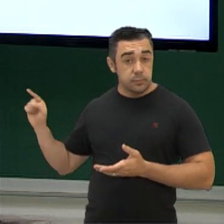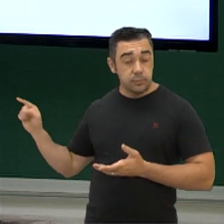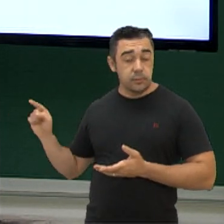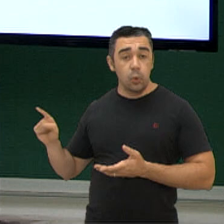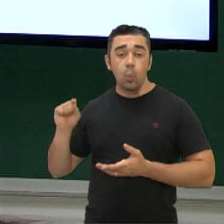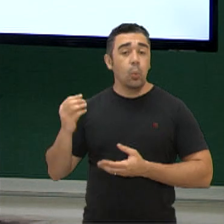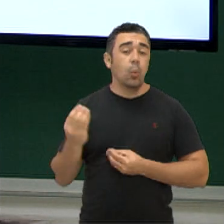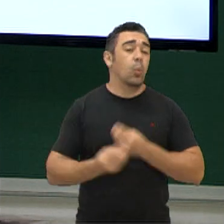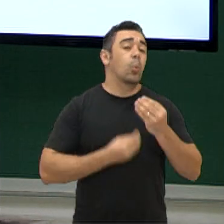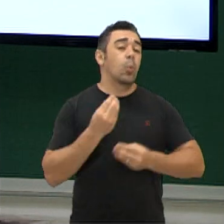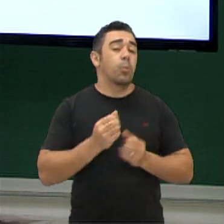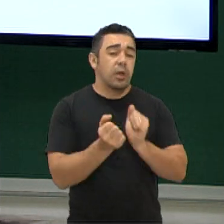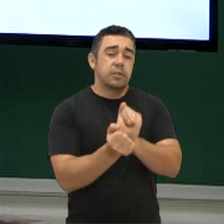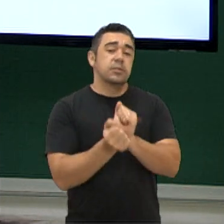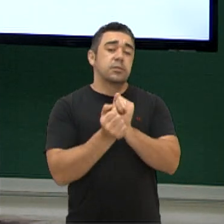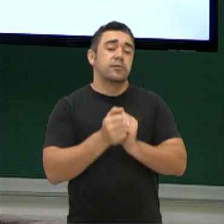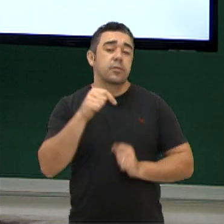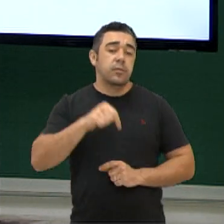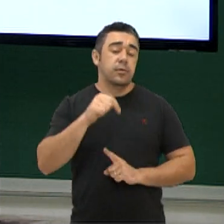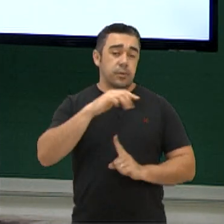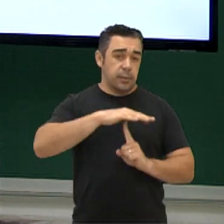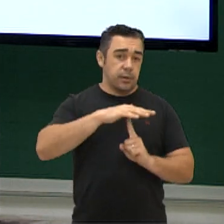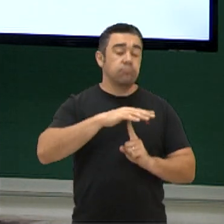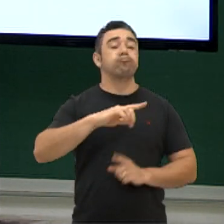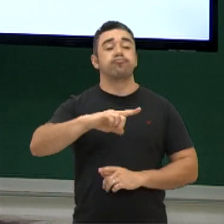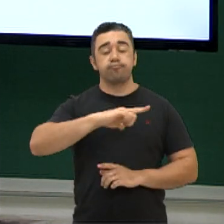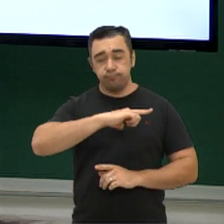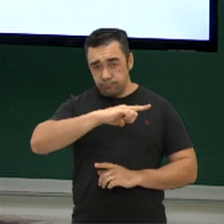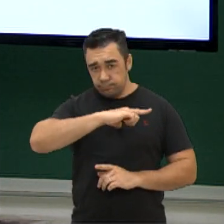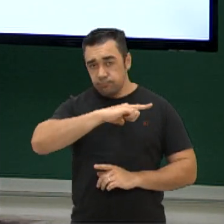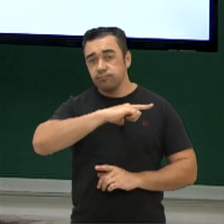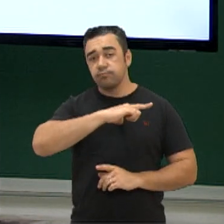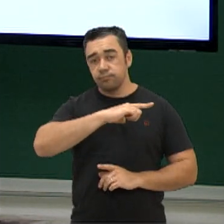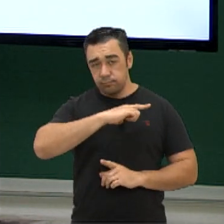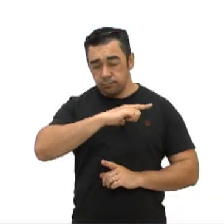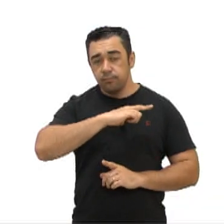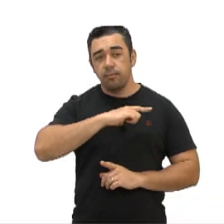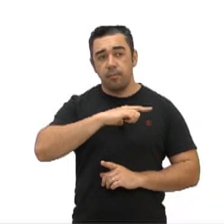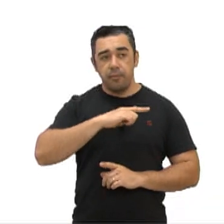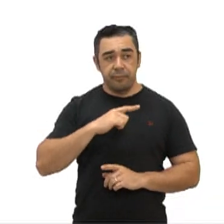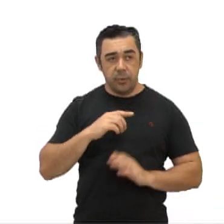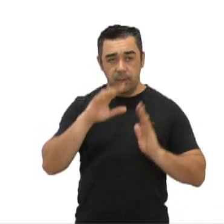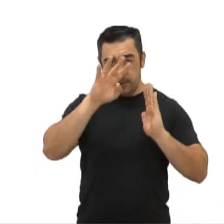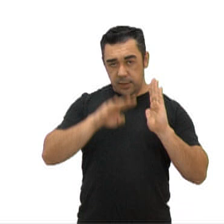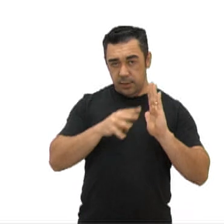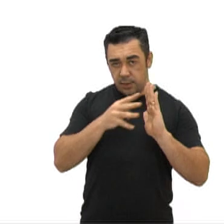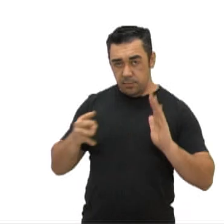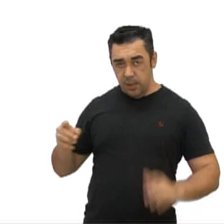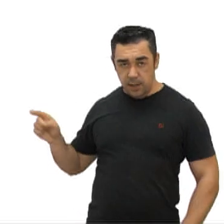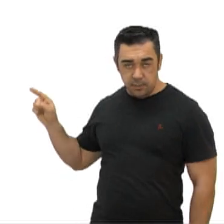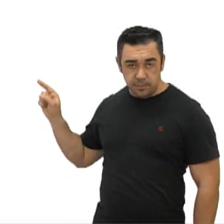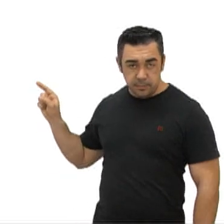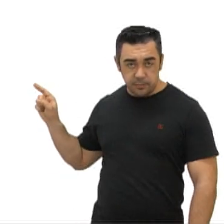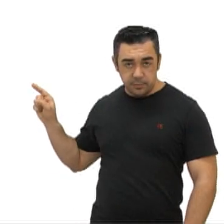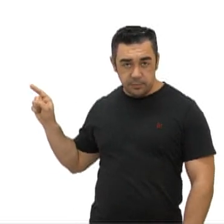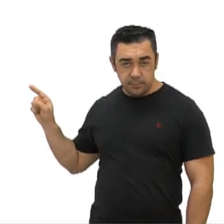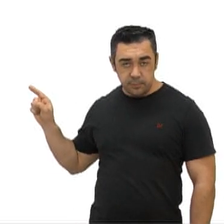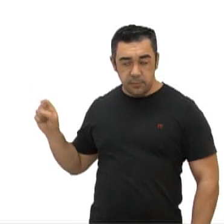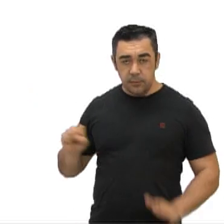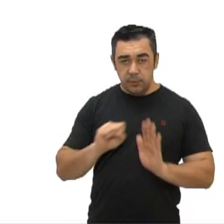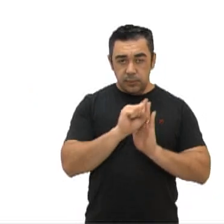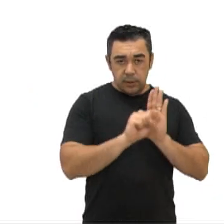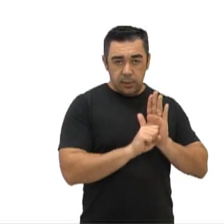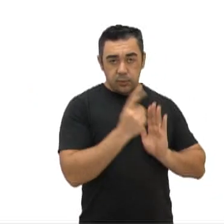no Paraná, né? O Paraná teve uma presença de escravos, então eu trago aqui uma tabela para vocês, a partir do